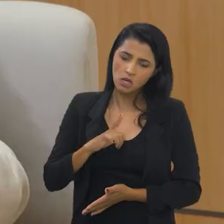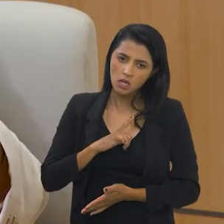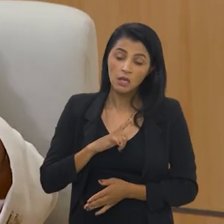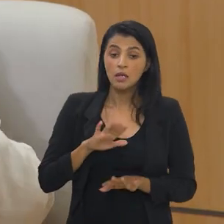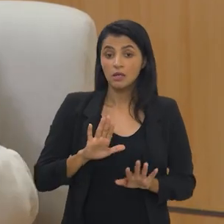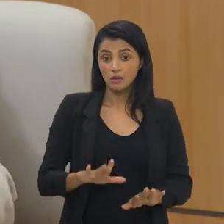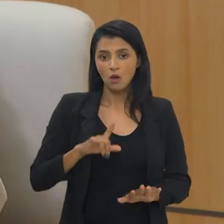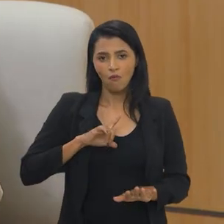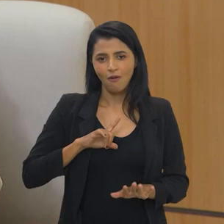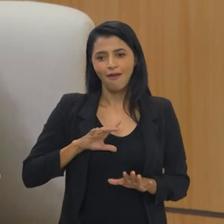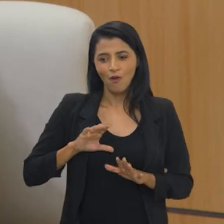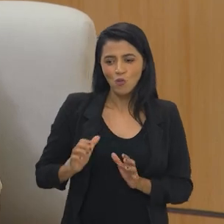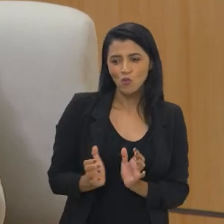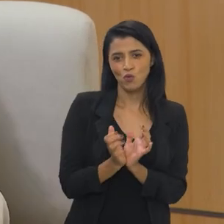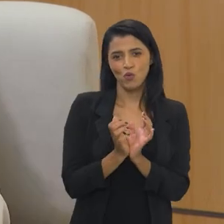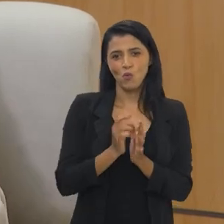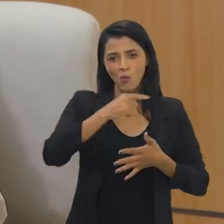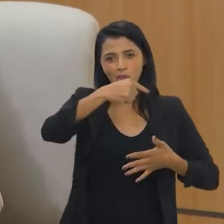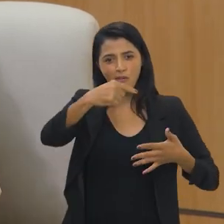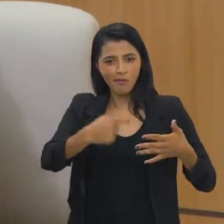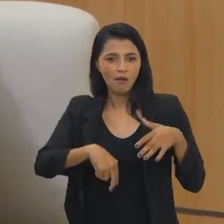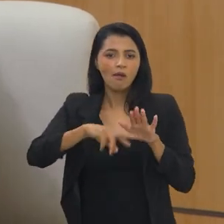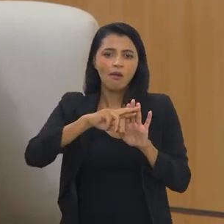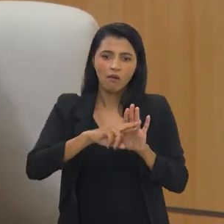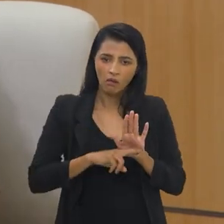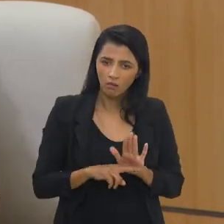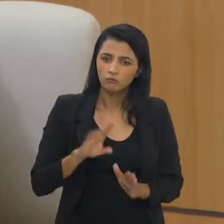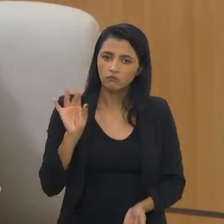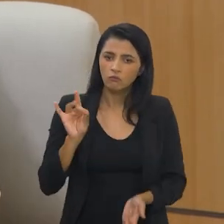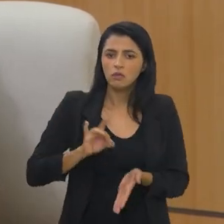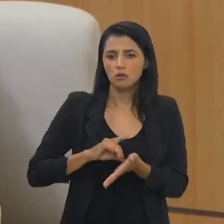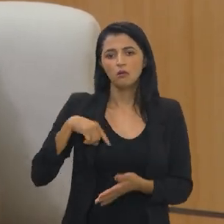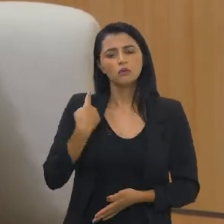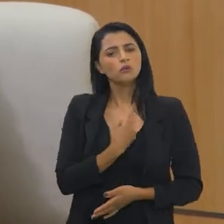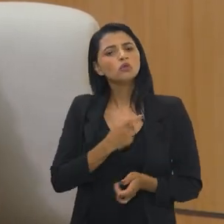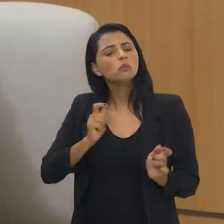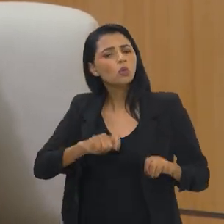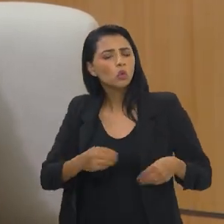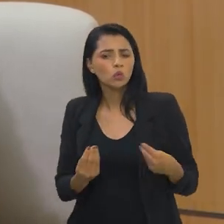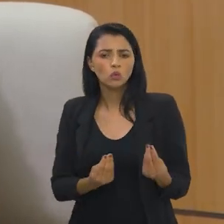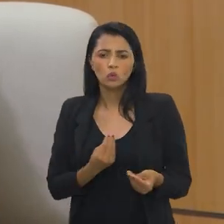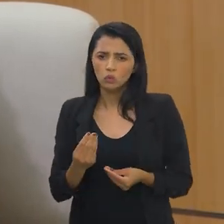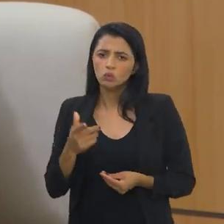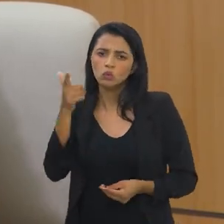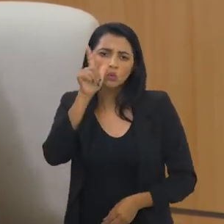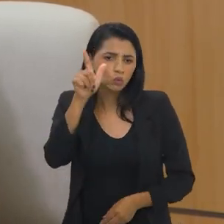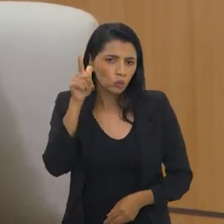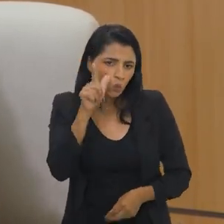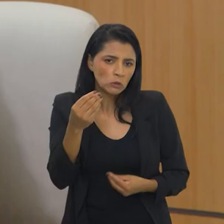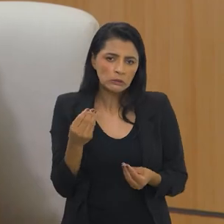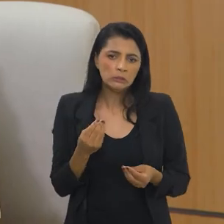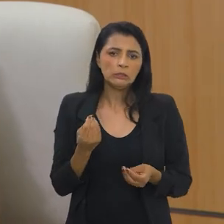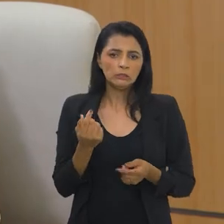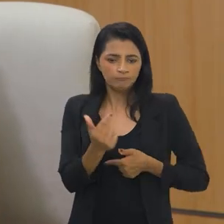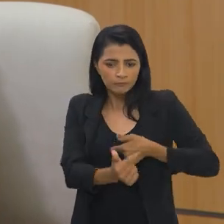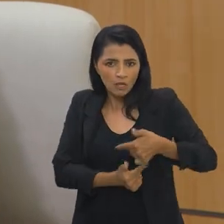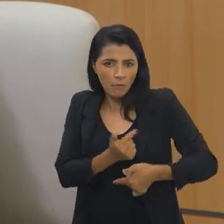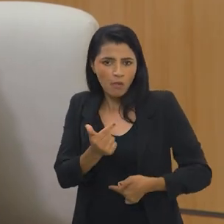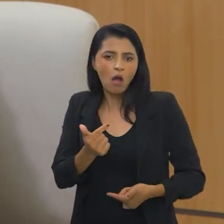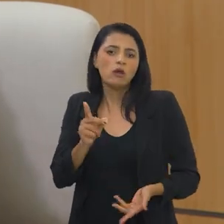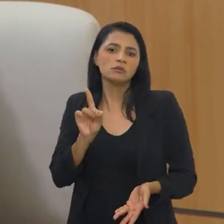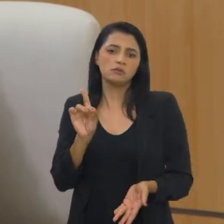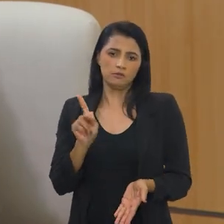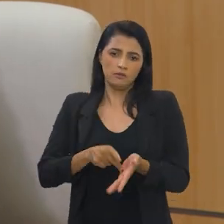é um conjunto de regras para que efetivamente nós possamos dar conta de